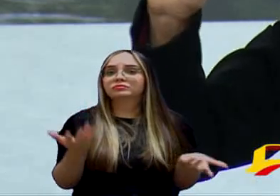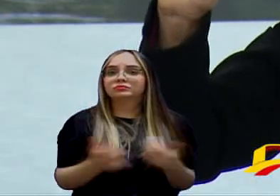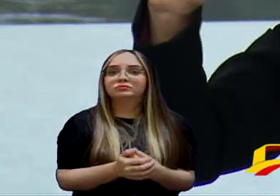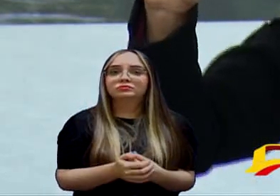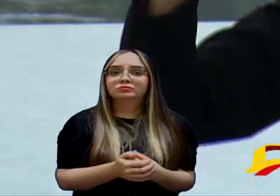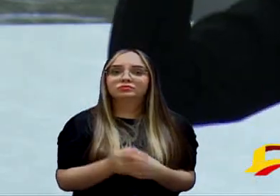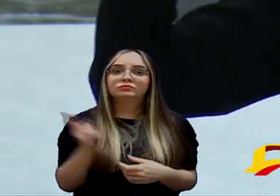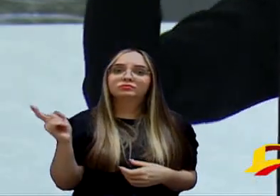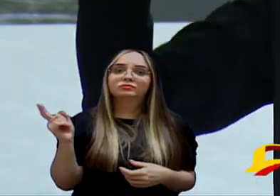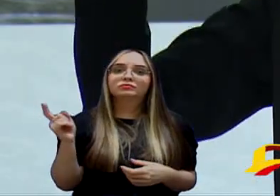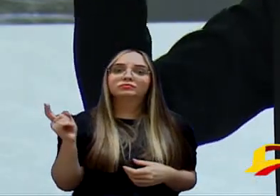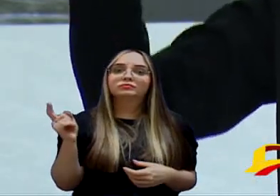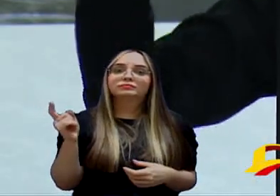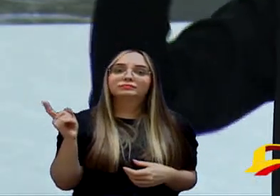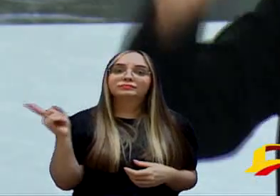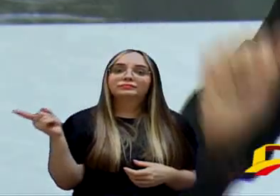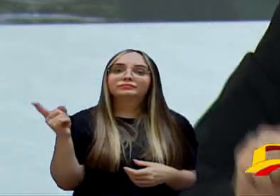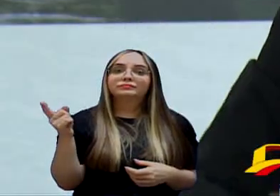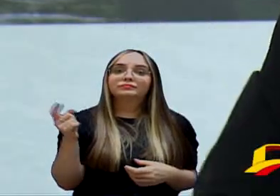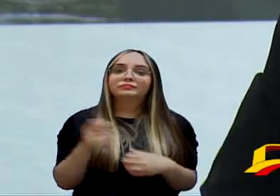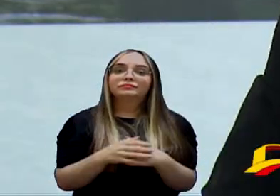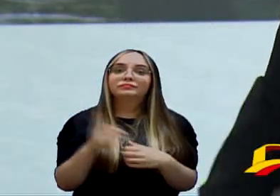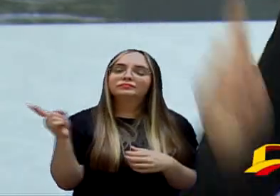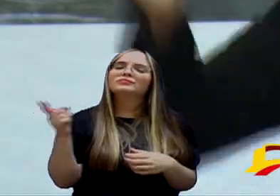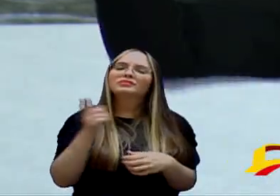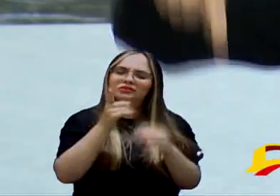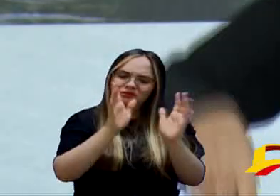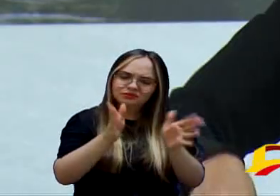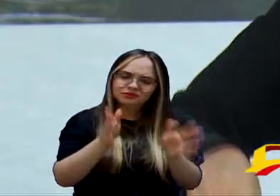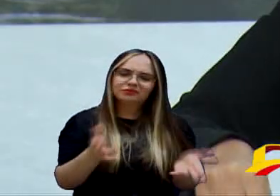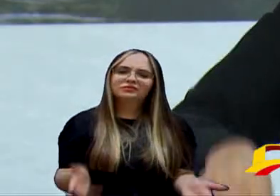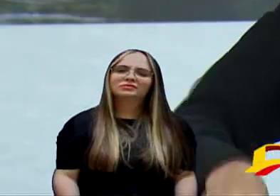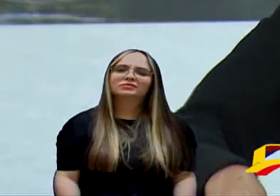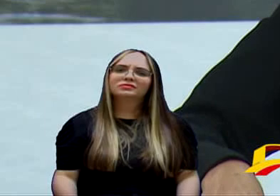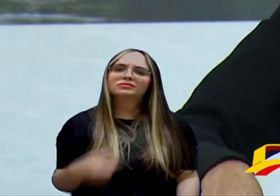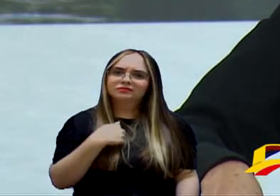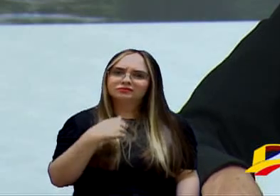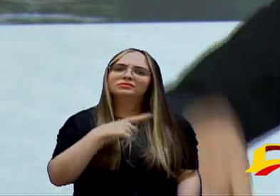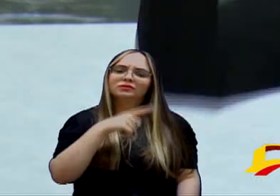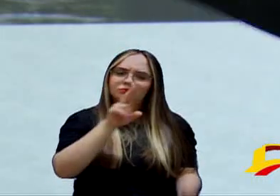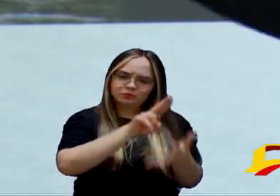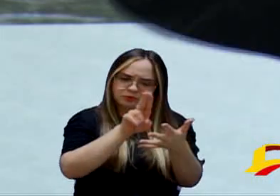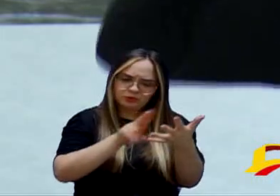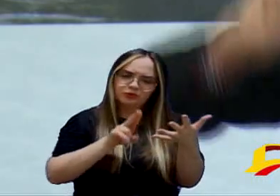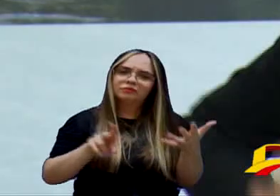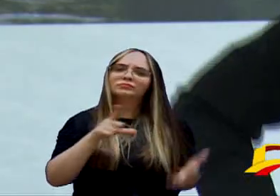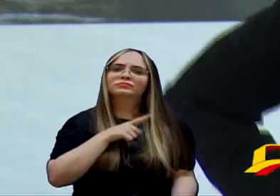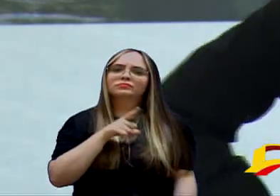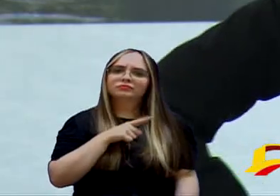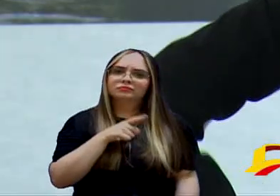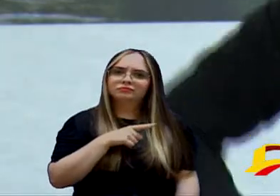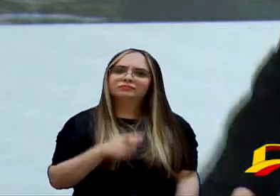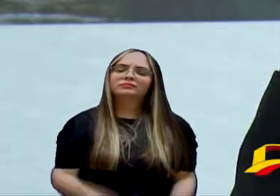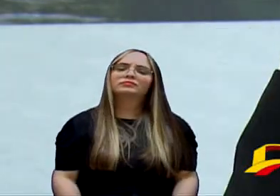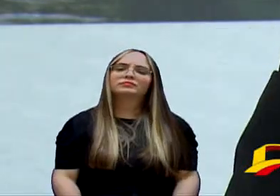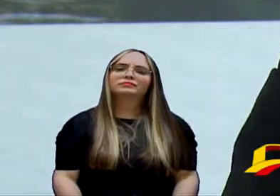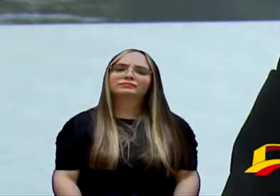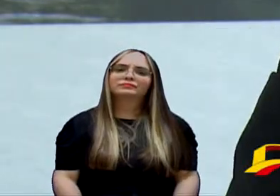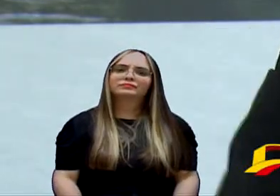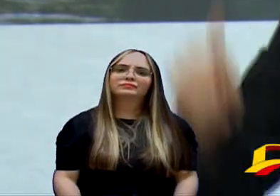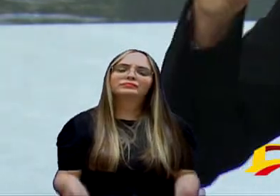é negócio já já Inclusive eu tenho nomes tem o nome saiu no ditado